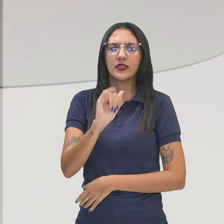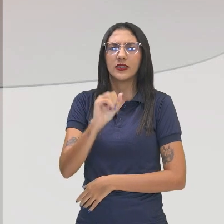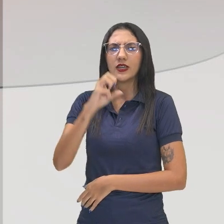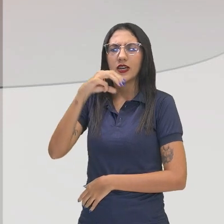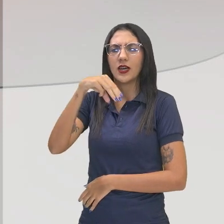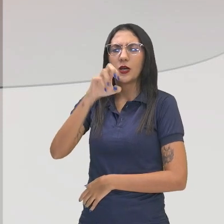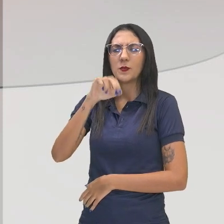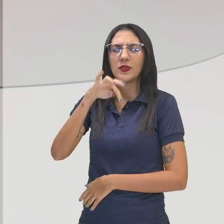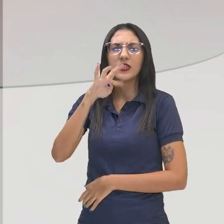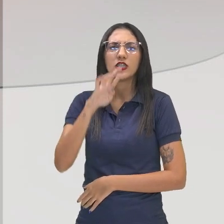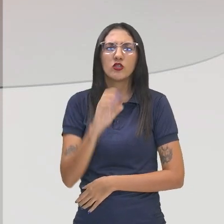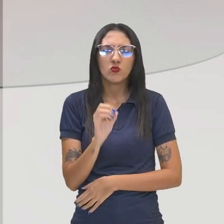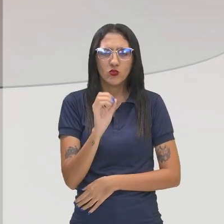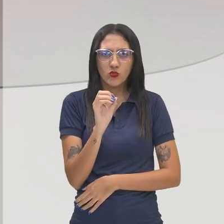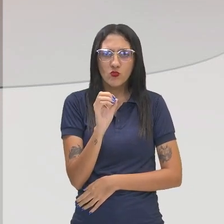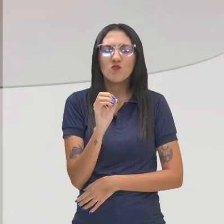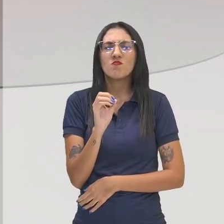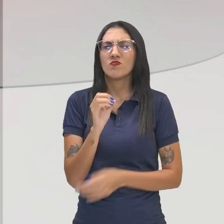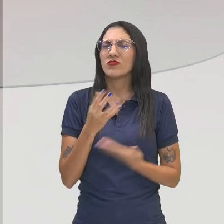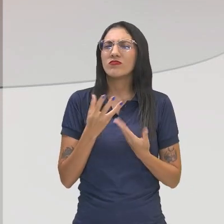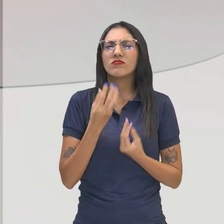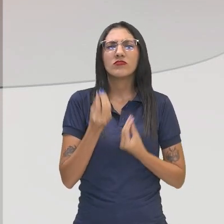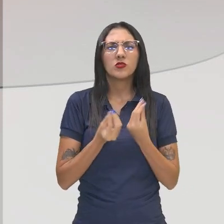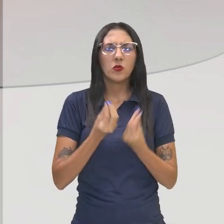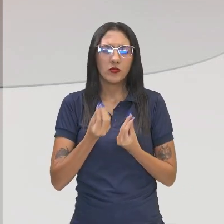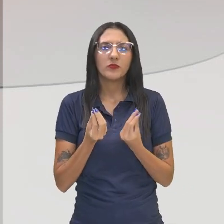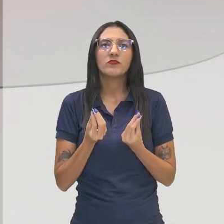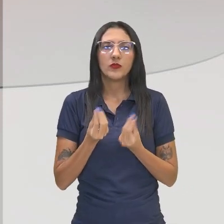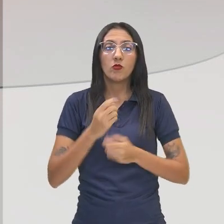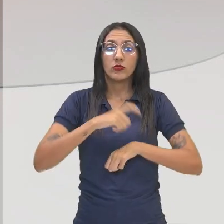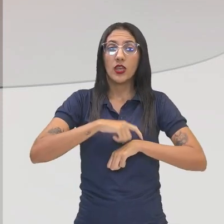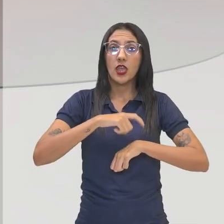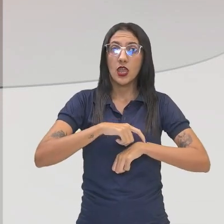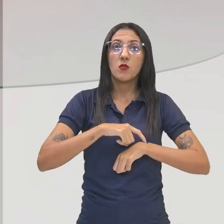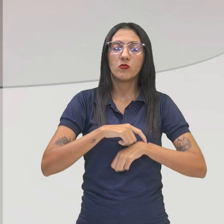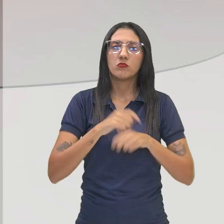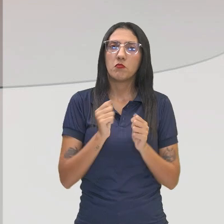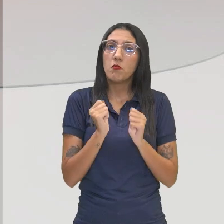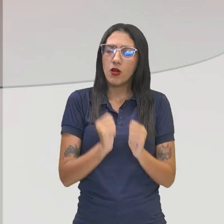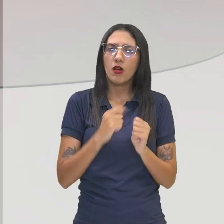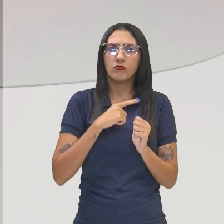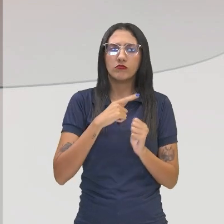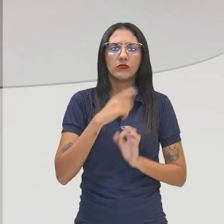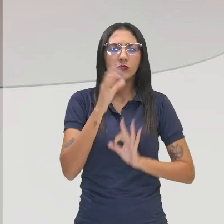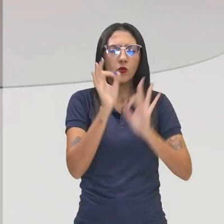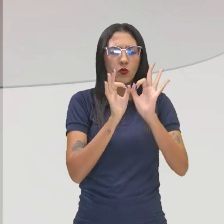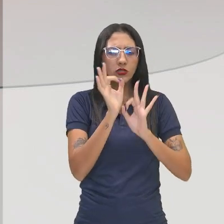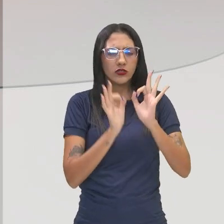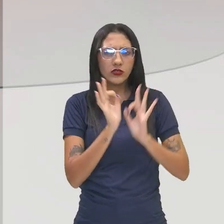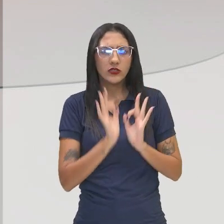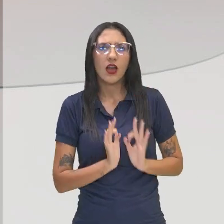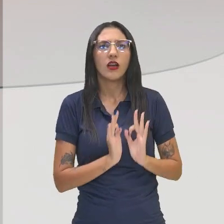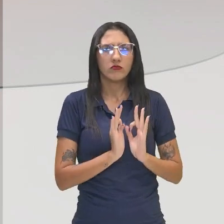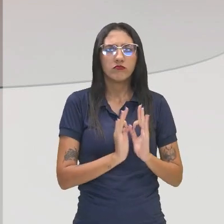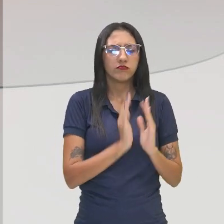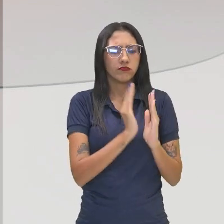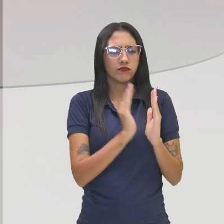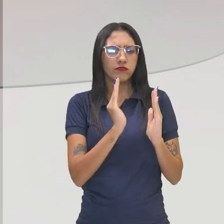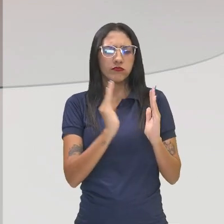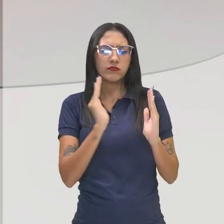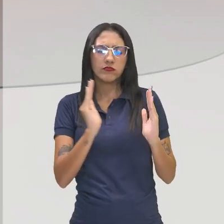O tempo, ele permite justamente o quê? Nós organizarmos os eventos de uma maneira o